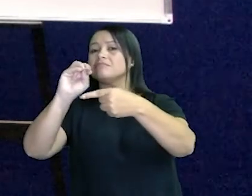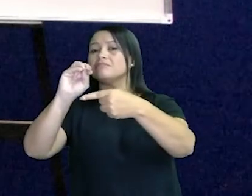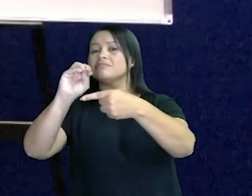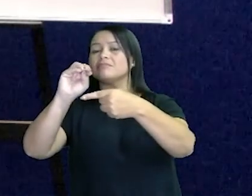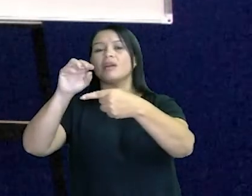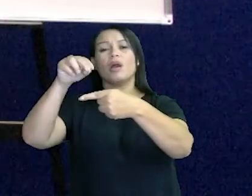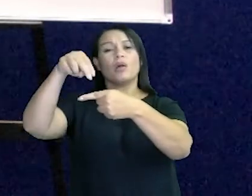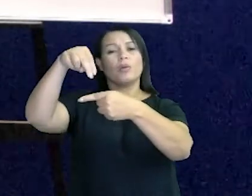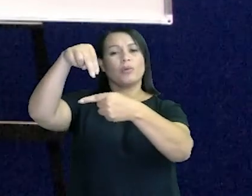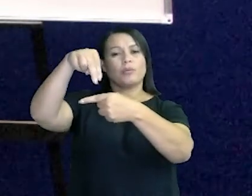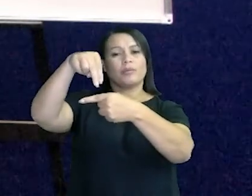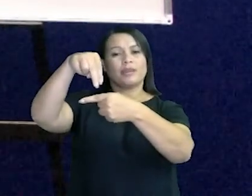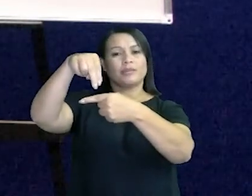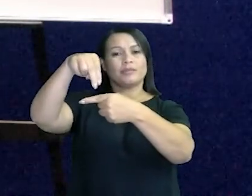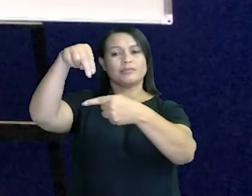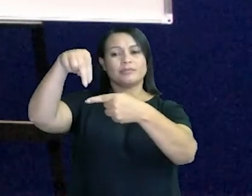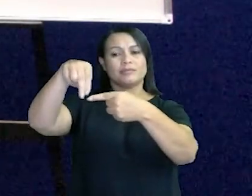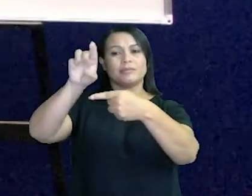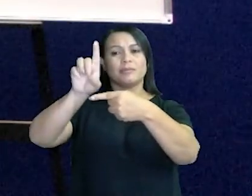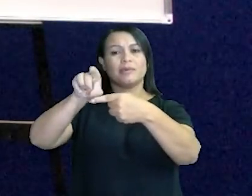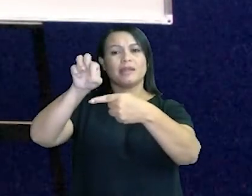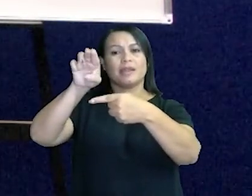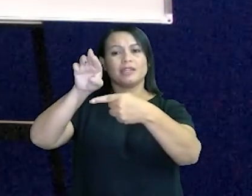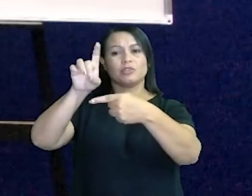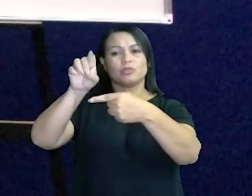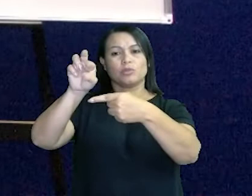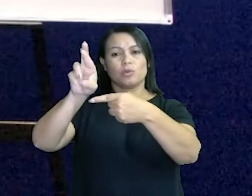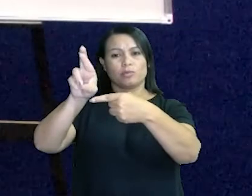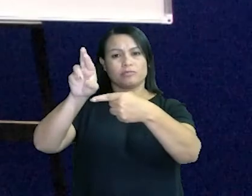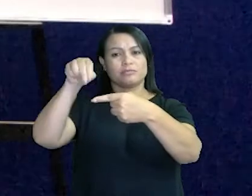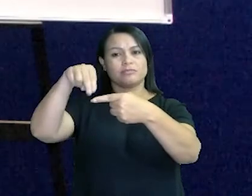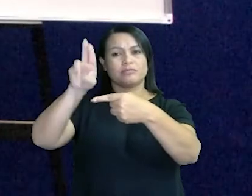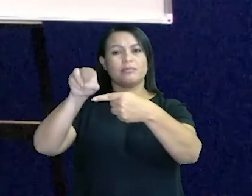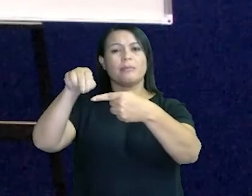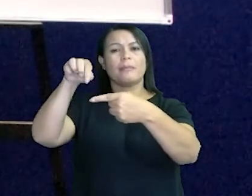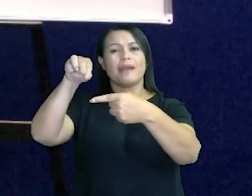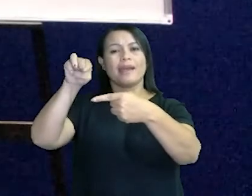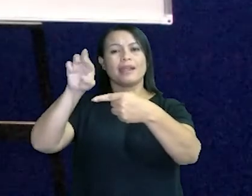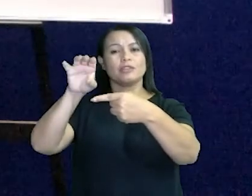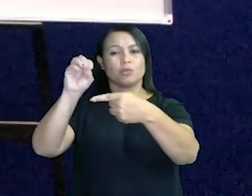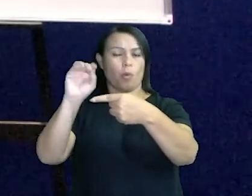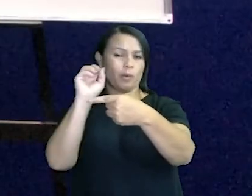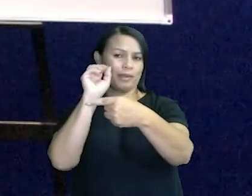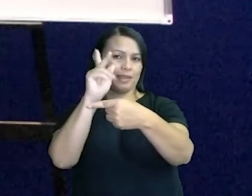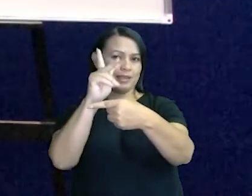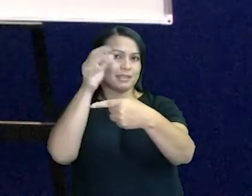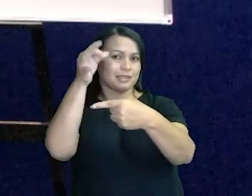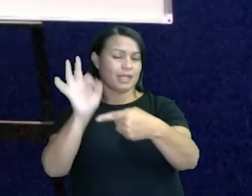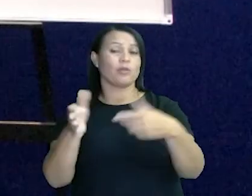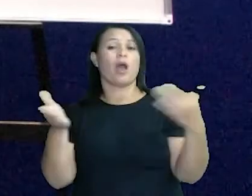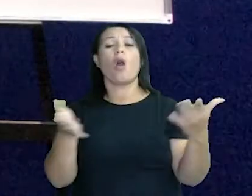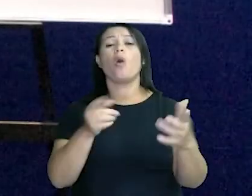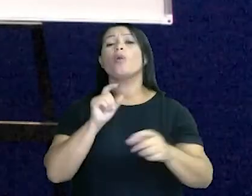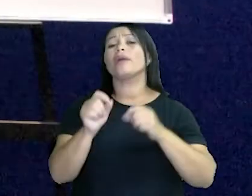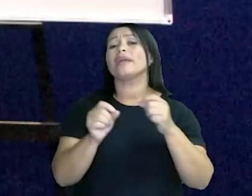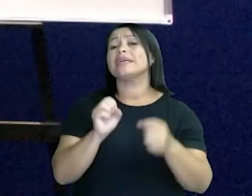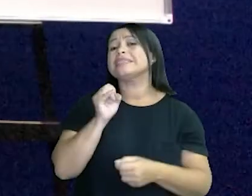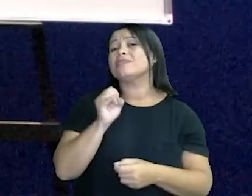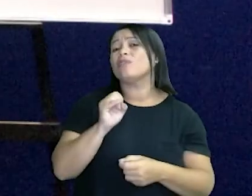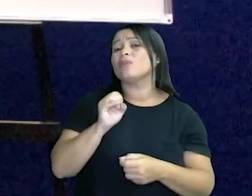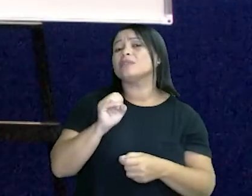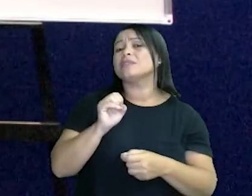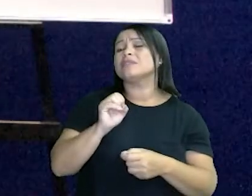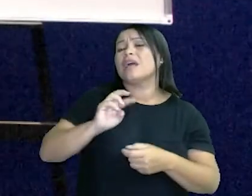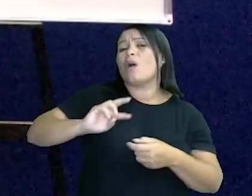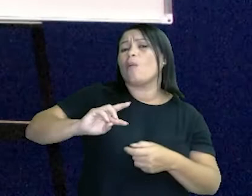fazer o quê vai virar numerado Tá certo ok agora se